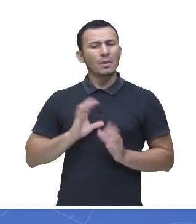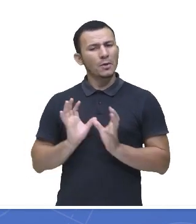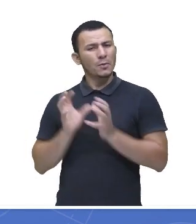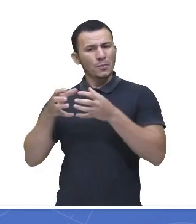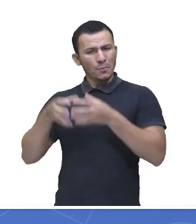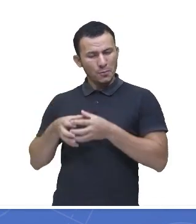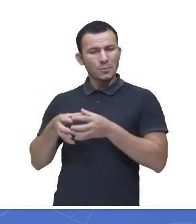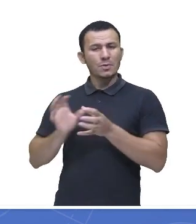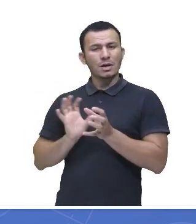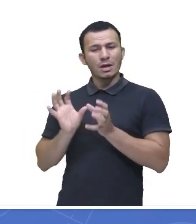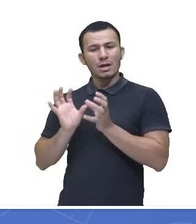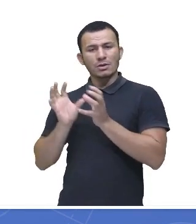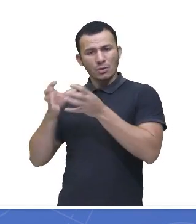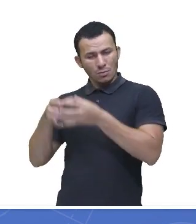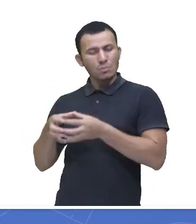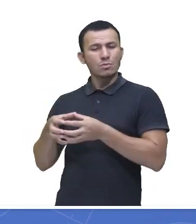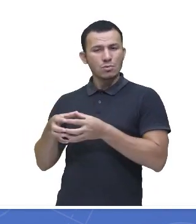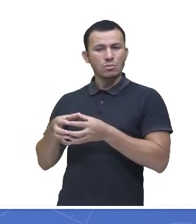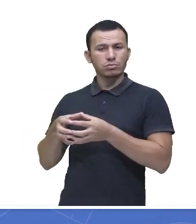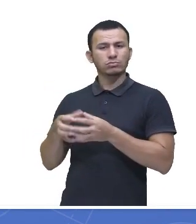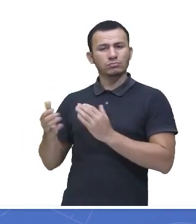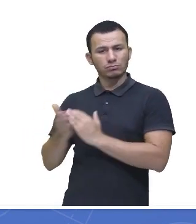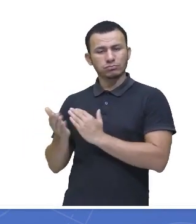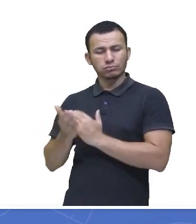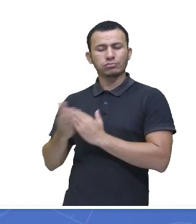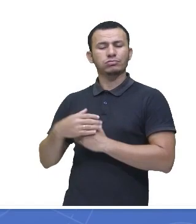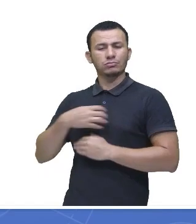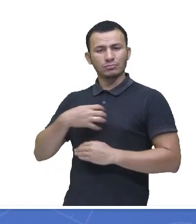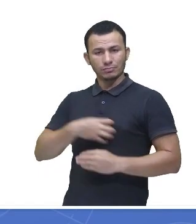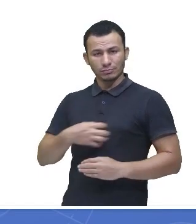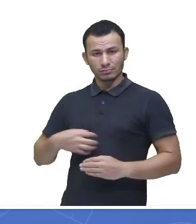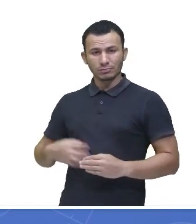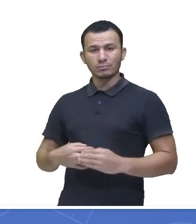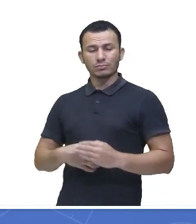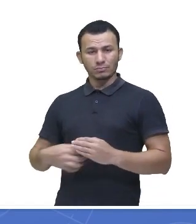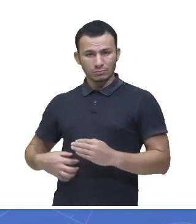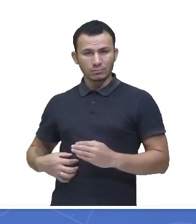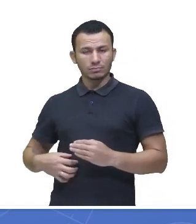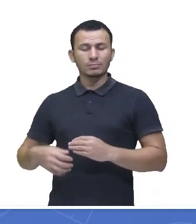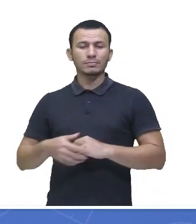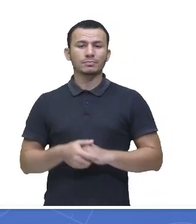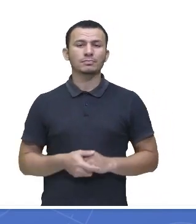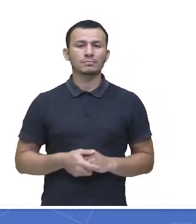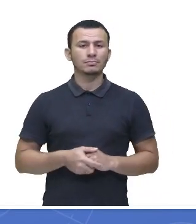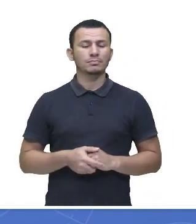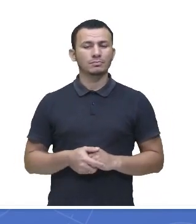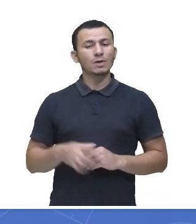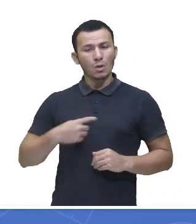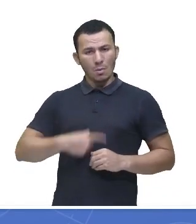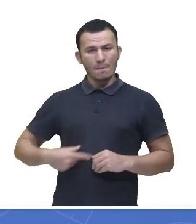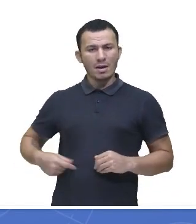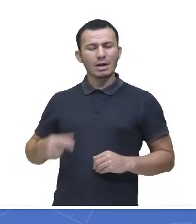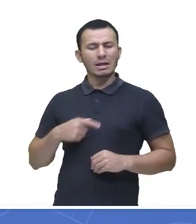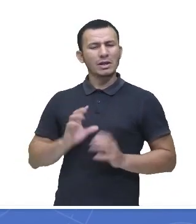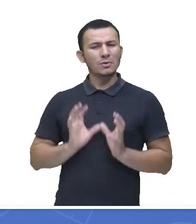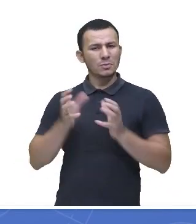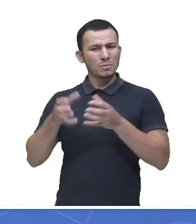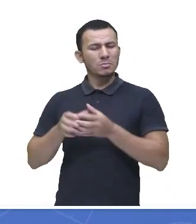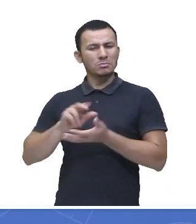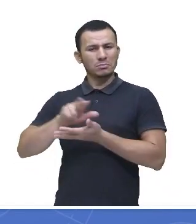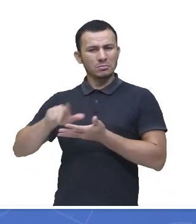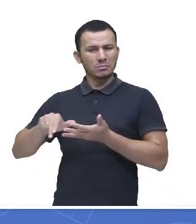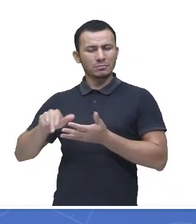Campeonato Paulista, é o que? Copa do Brasil, Libertadores, é tipo isso, o pâncreas, o suco pancreático.